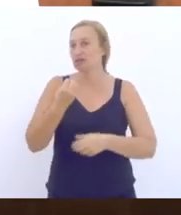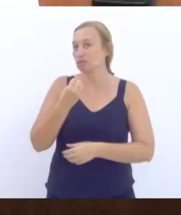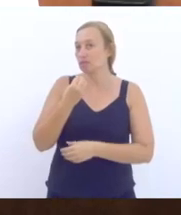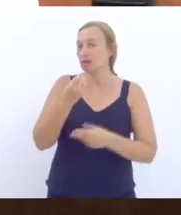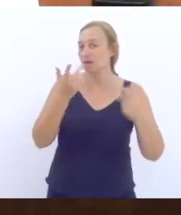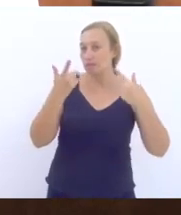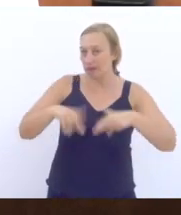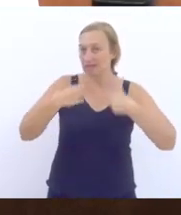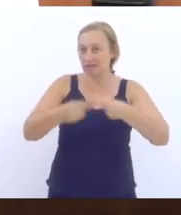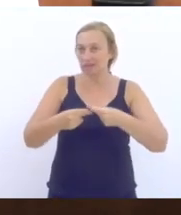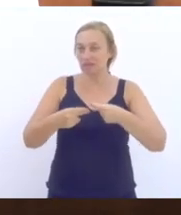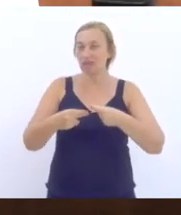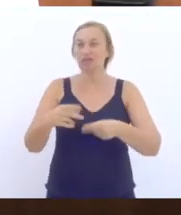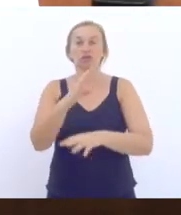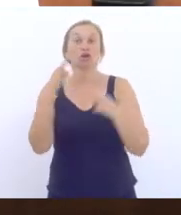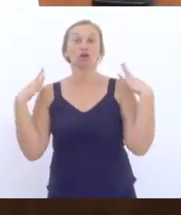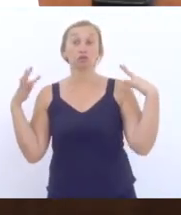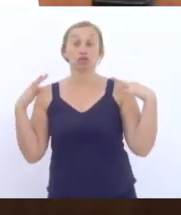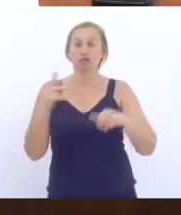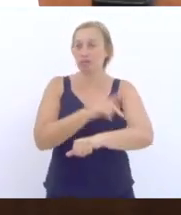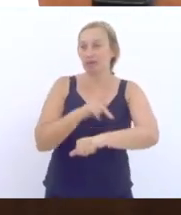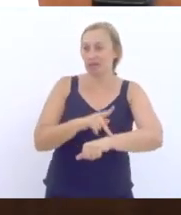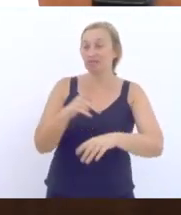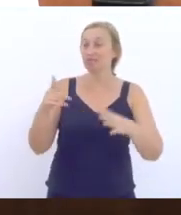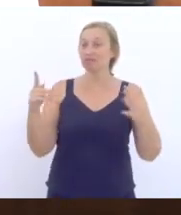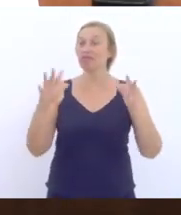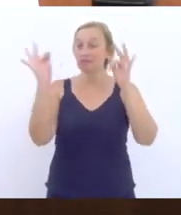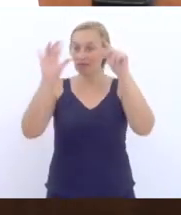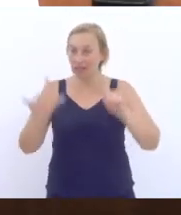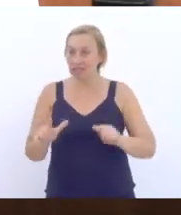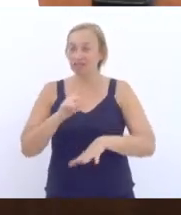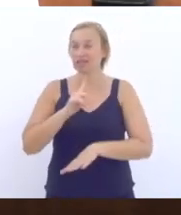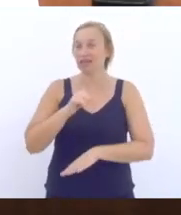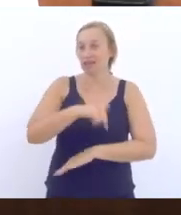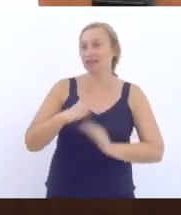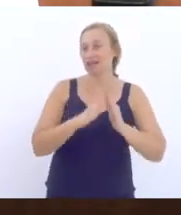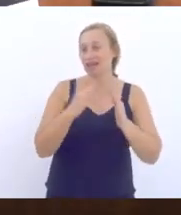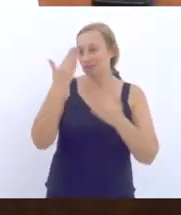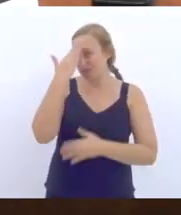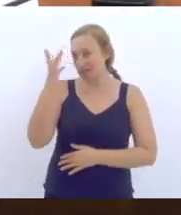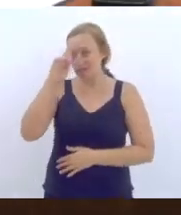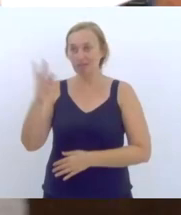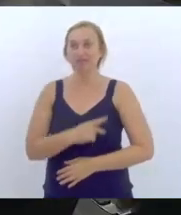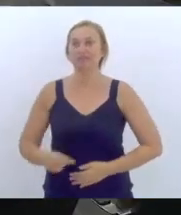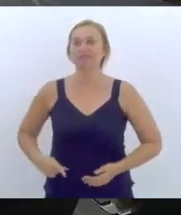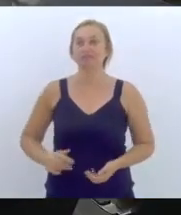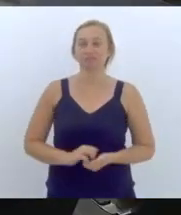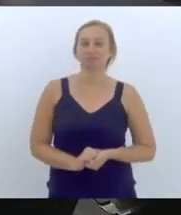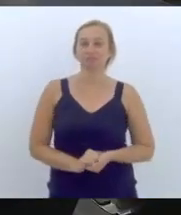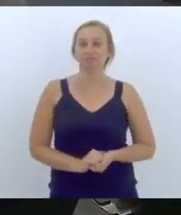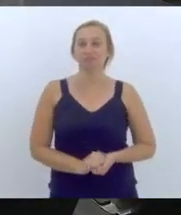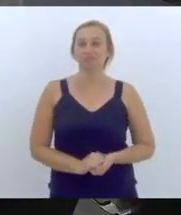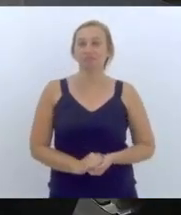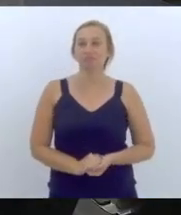com esse programa de turismo pedagógico. Muito feliz dele existir aqui na casa. Obrigada, presidenta.